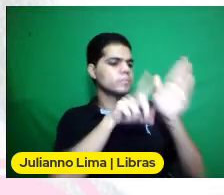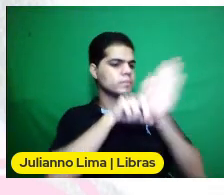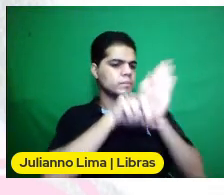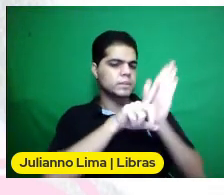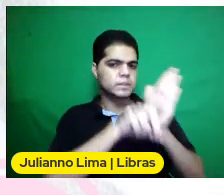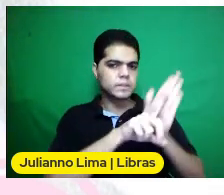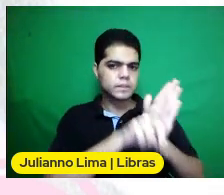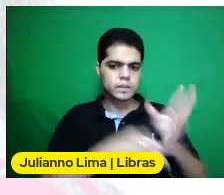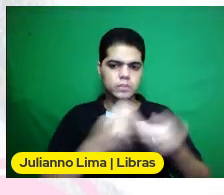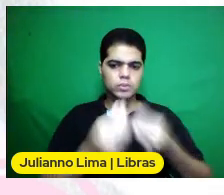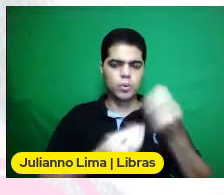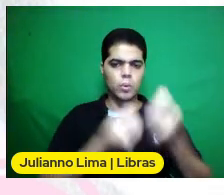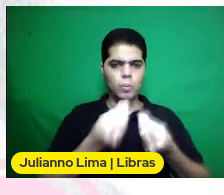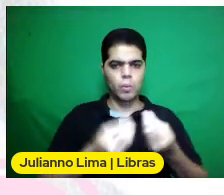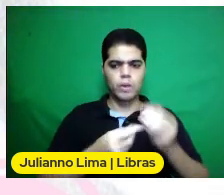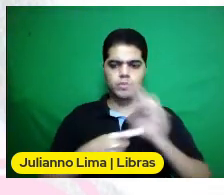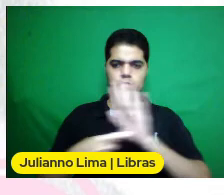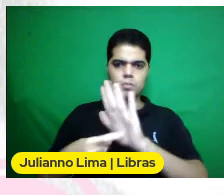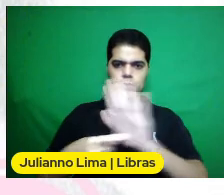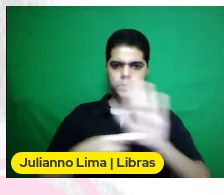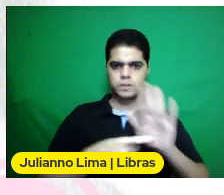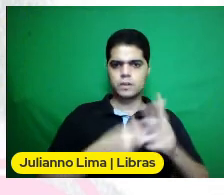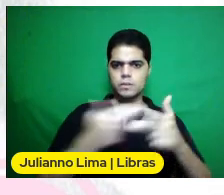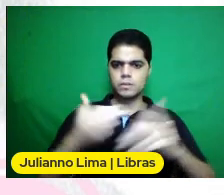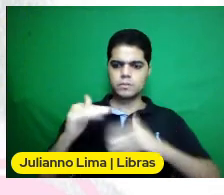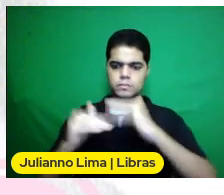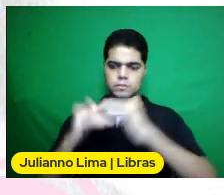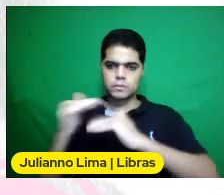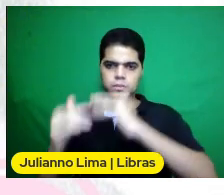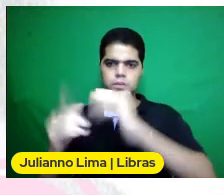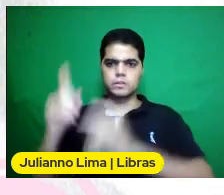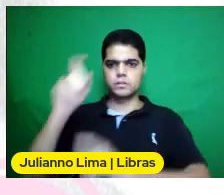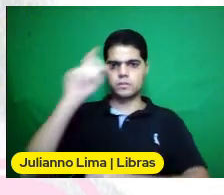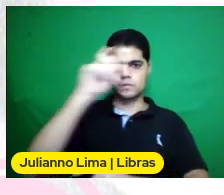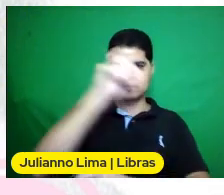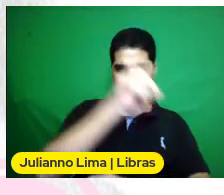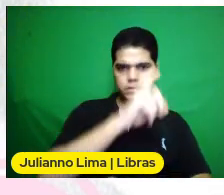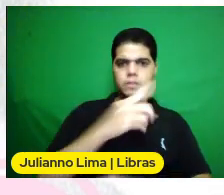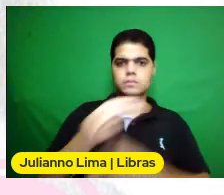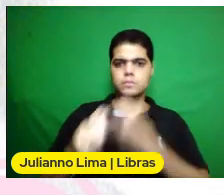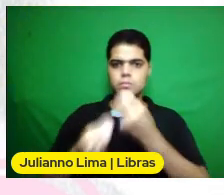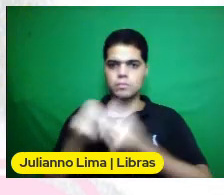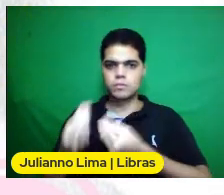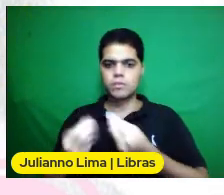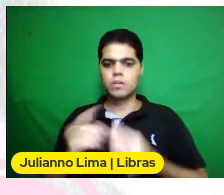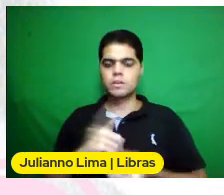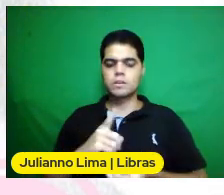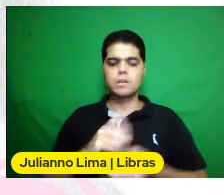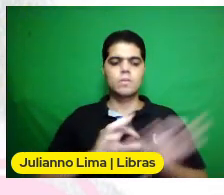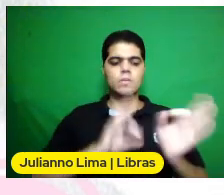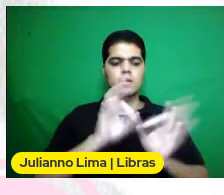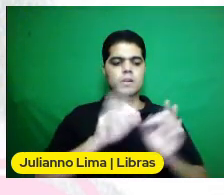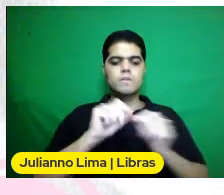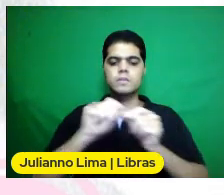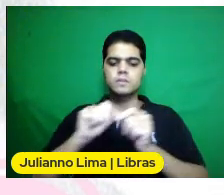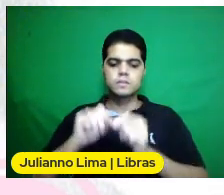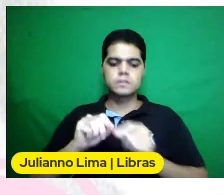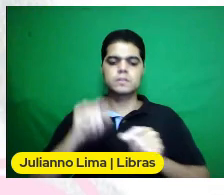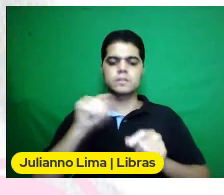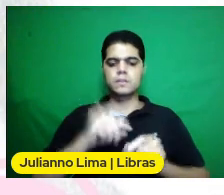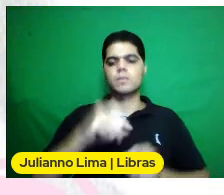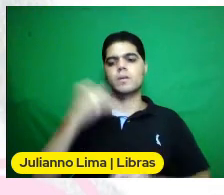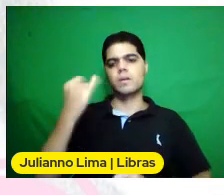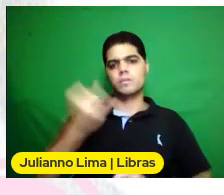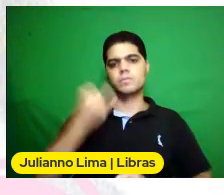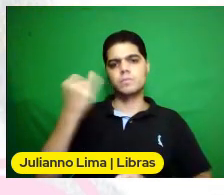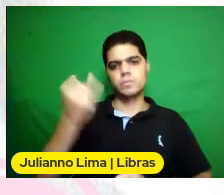que precisa mostrar um pouco do processo, da dificuldade, por que passei desse ponto para esse ponto. E sim, isso é muito importante. E muito